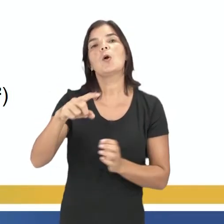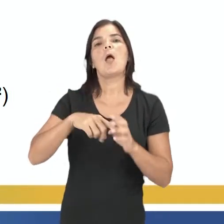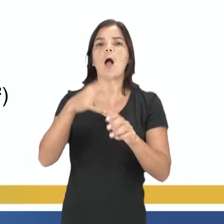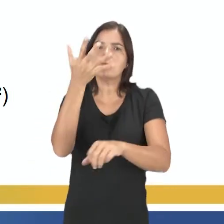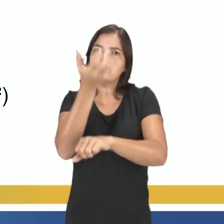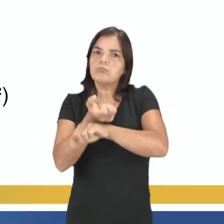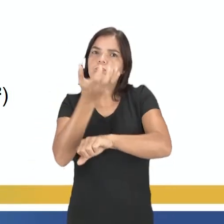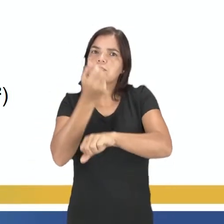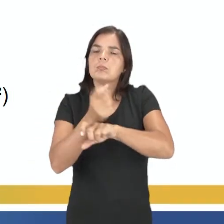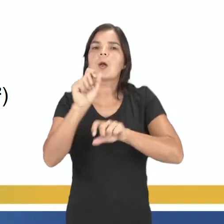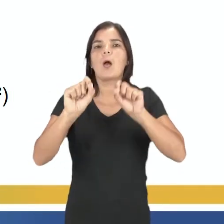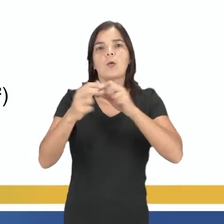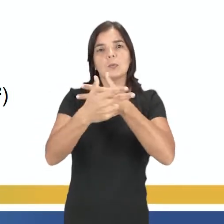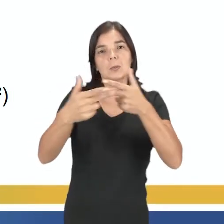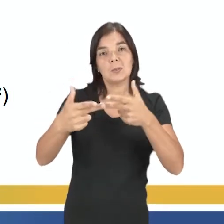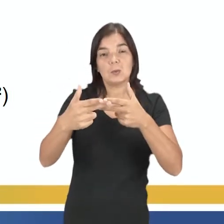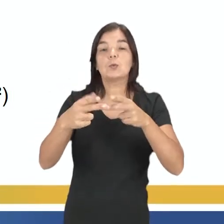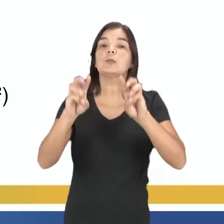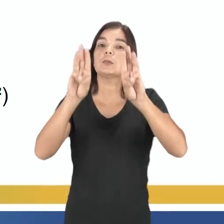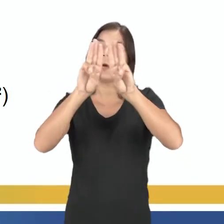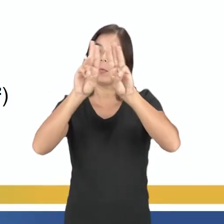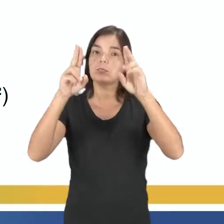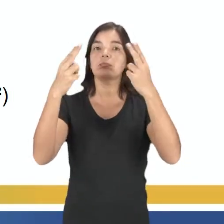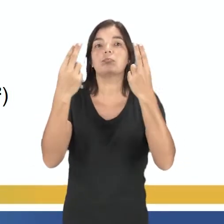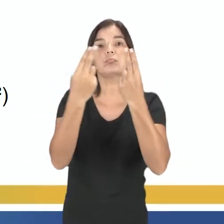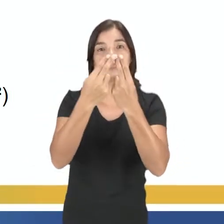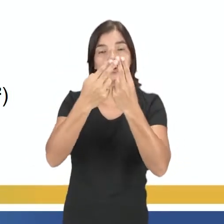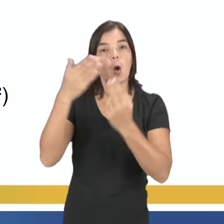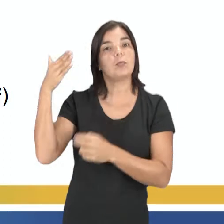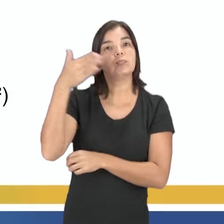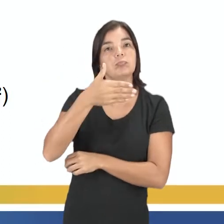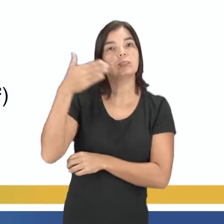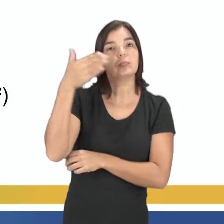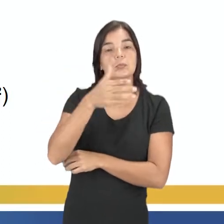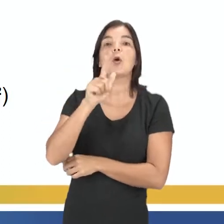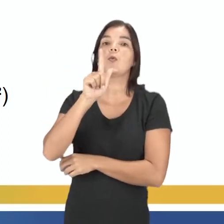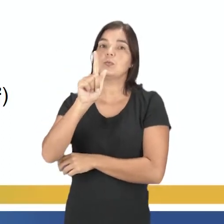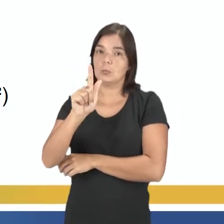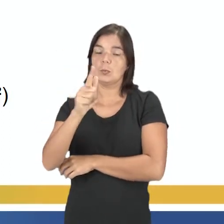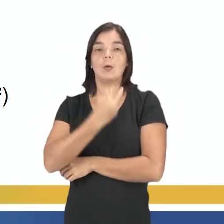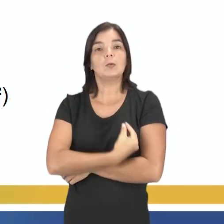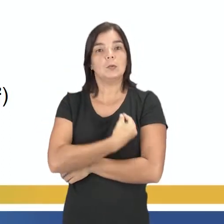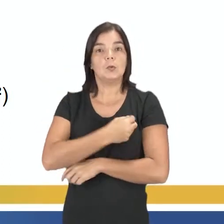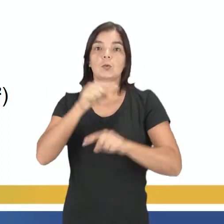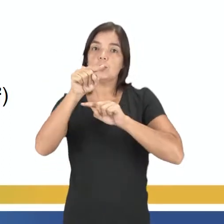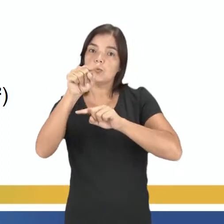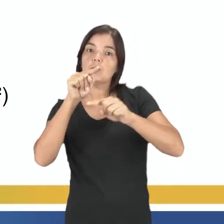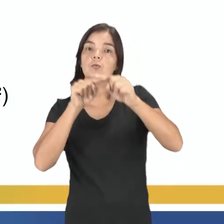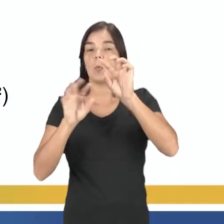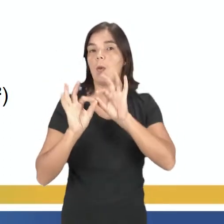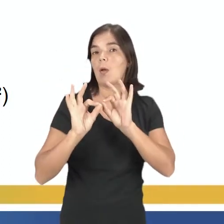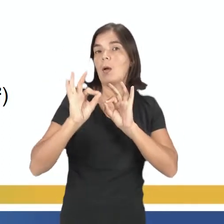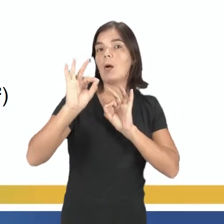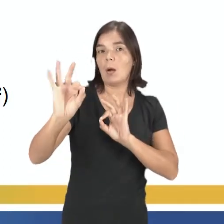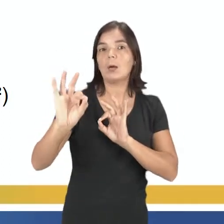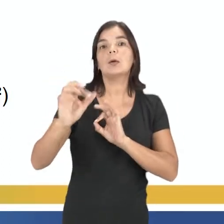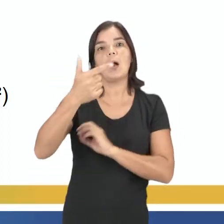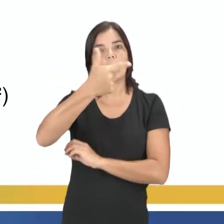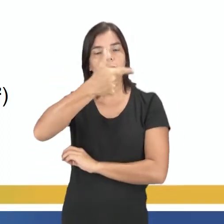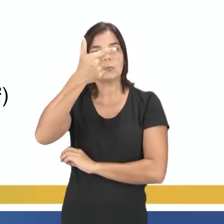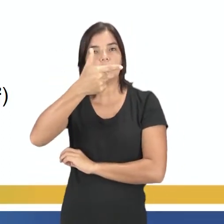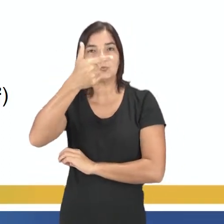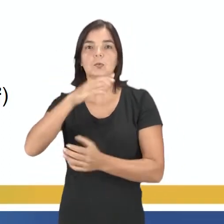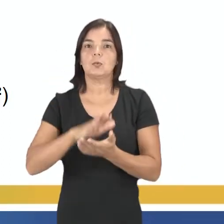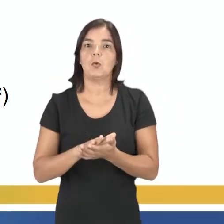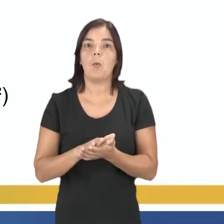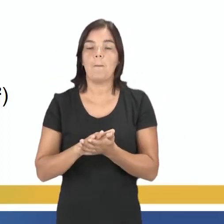gravitacional ela é o produto das massas com a constante gravitacional ali presente, dividido pela distância ao